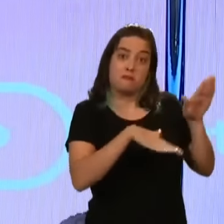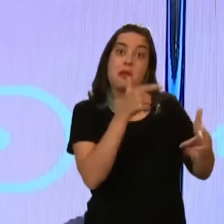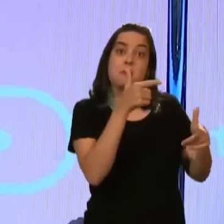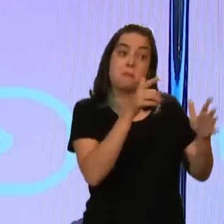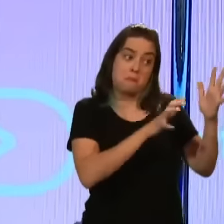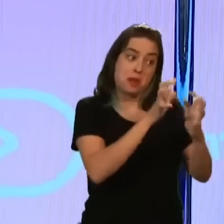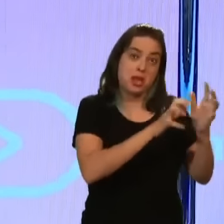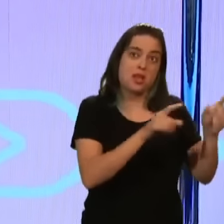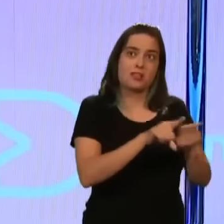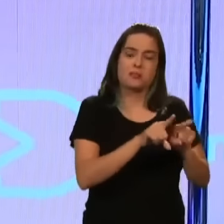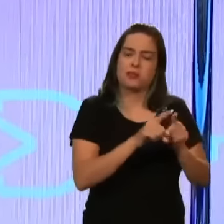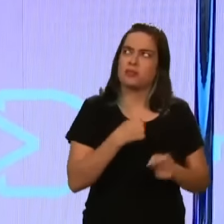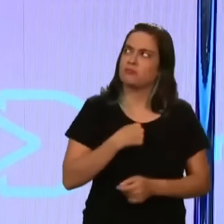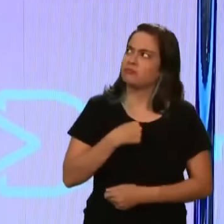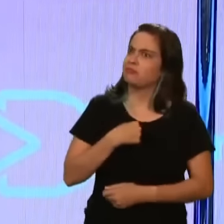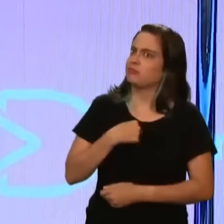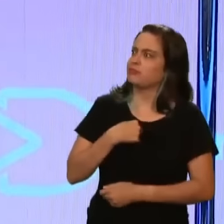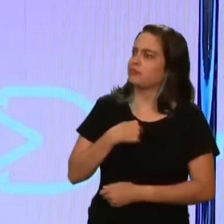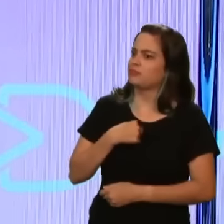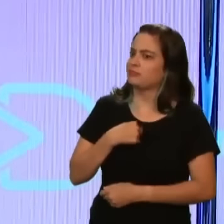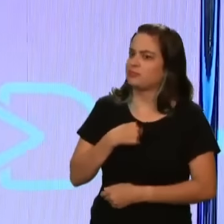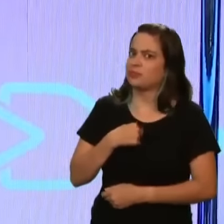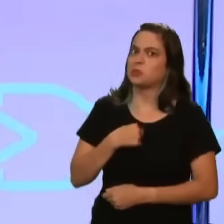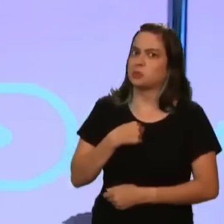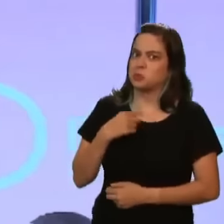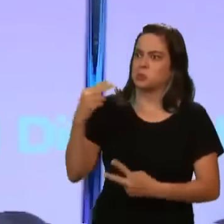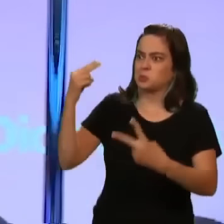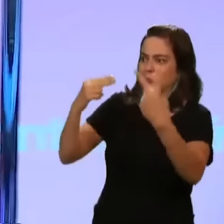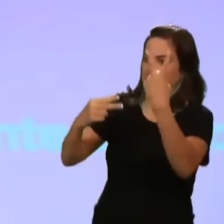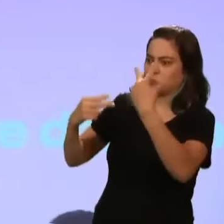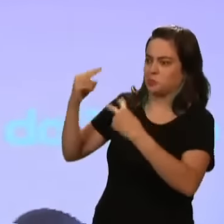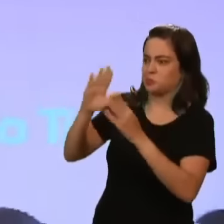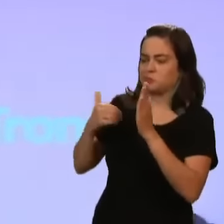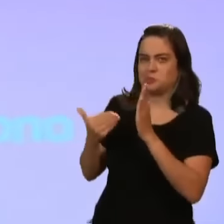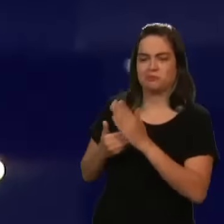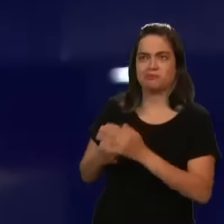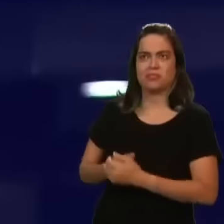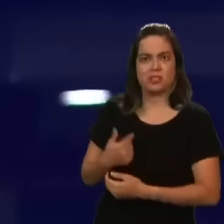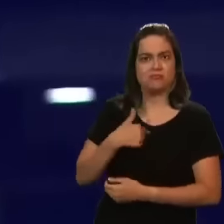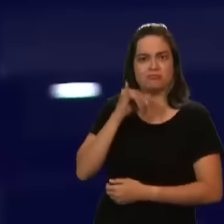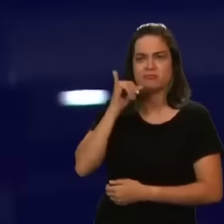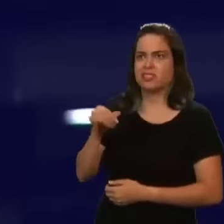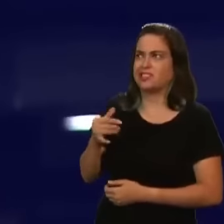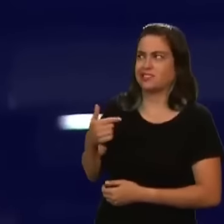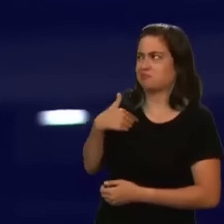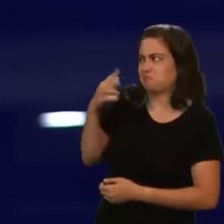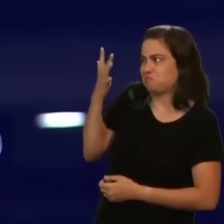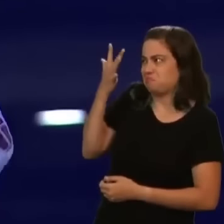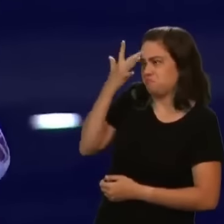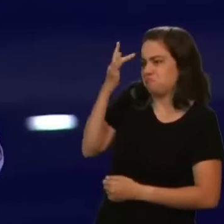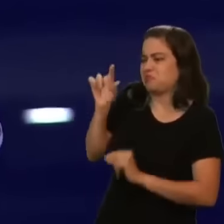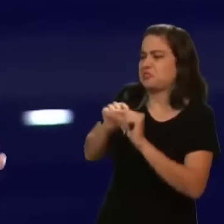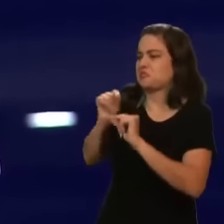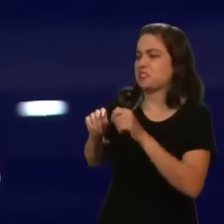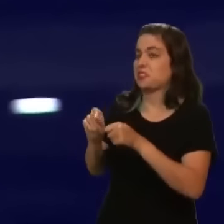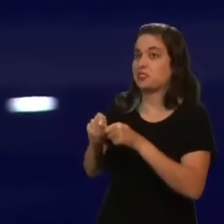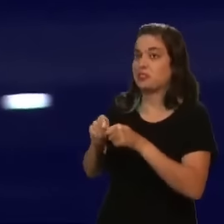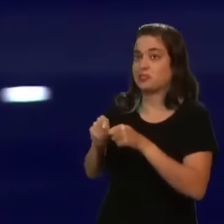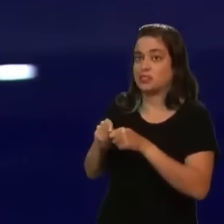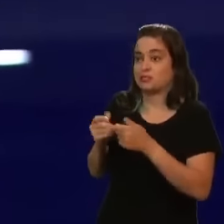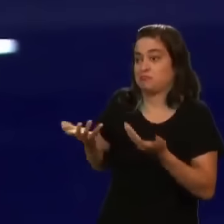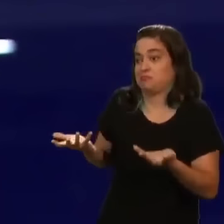eles. Eu falei assim, meu Deus, eles observaram tudo. Aí eu falei, mas eu não lembro, o que eu fiz? Ela falou, exatamente, você não